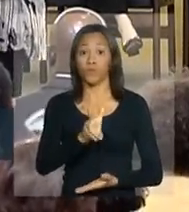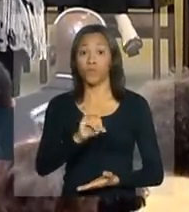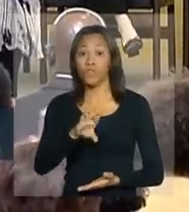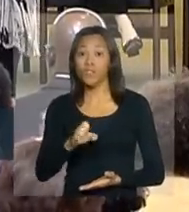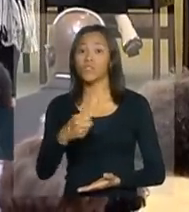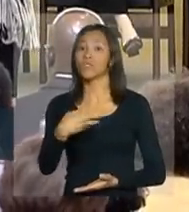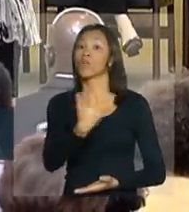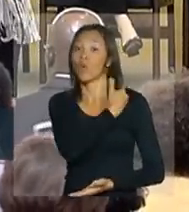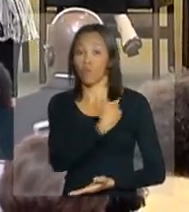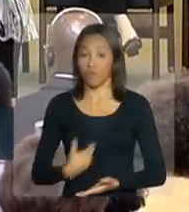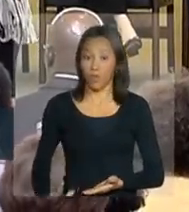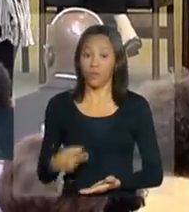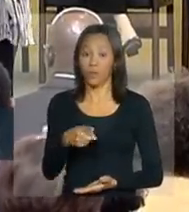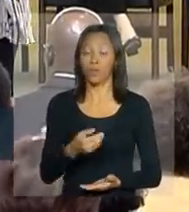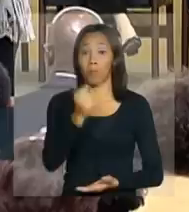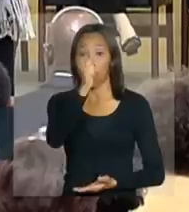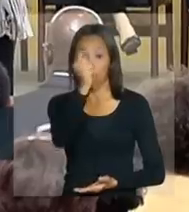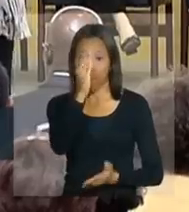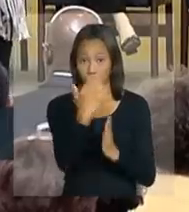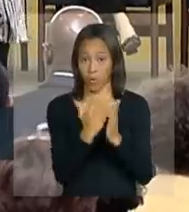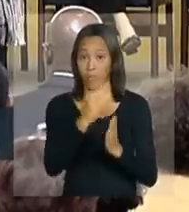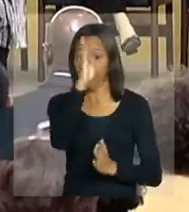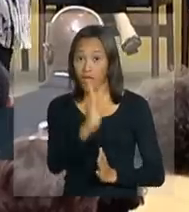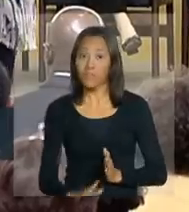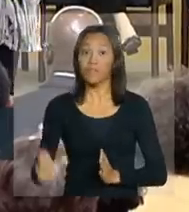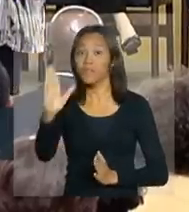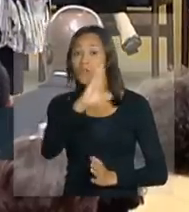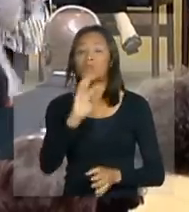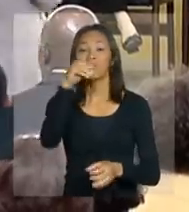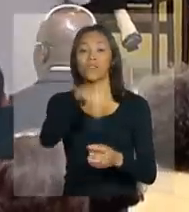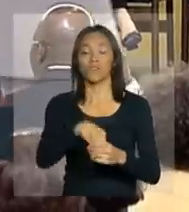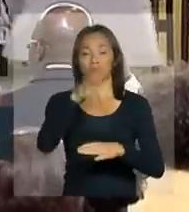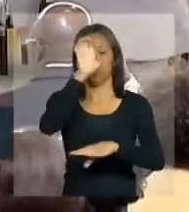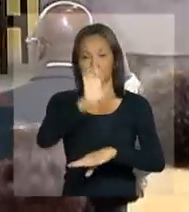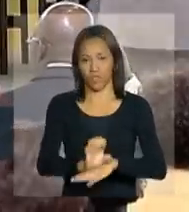programa Brasil quilombola Estado da